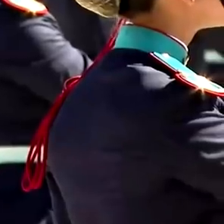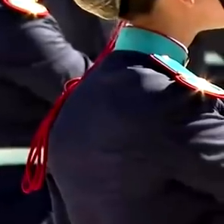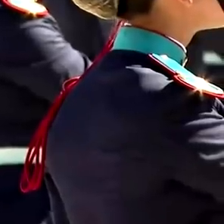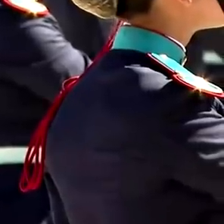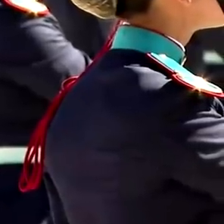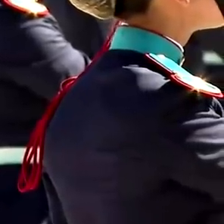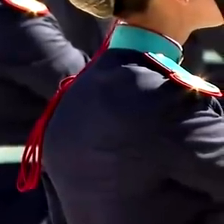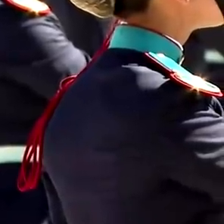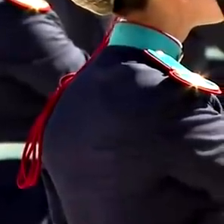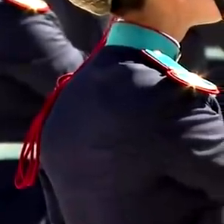Tchau, tchau.